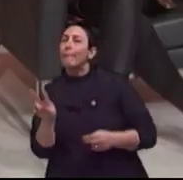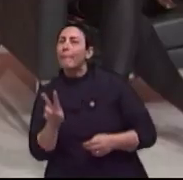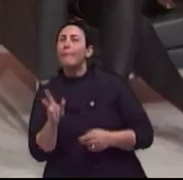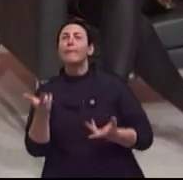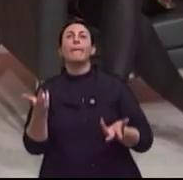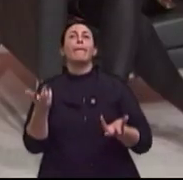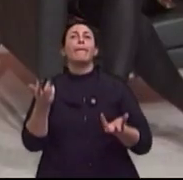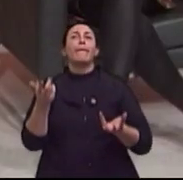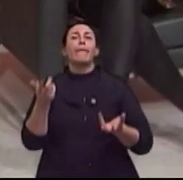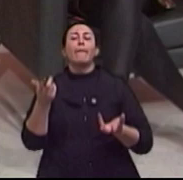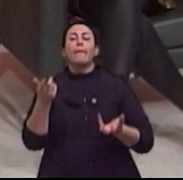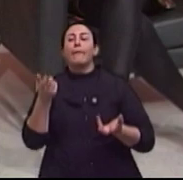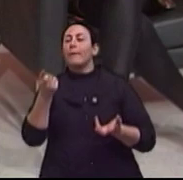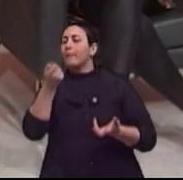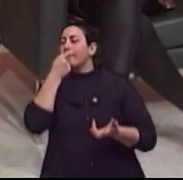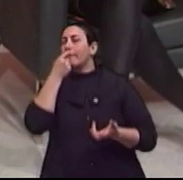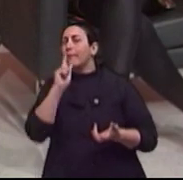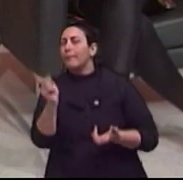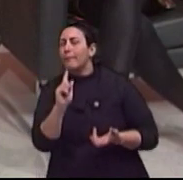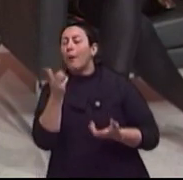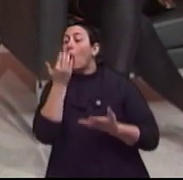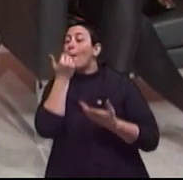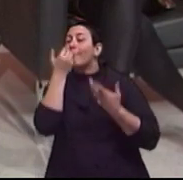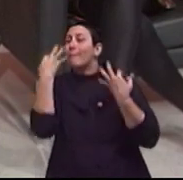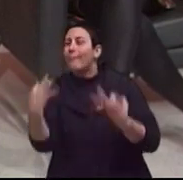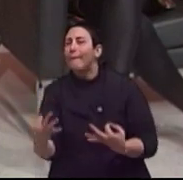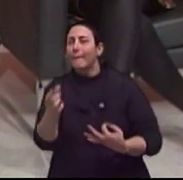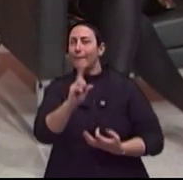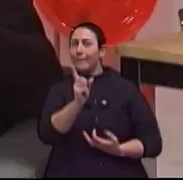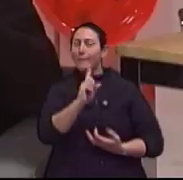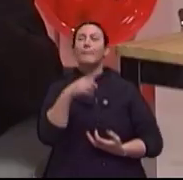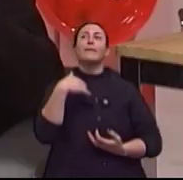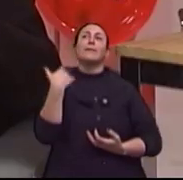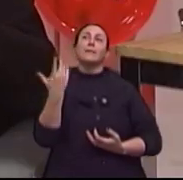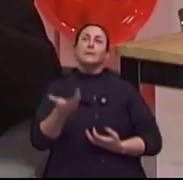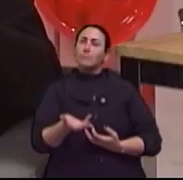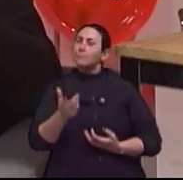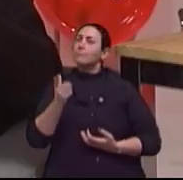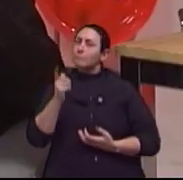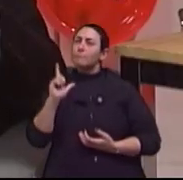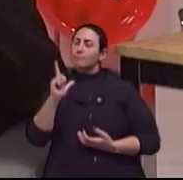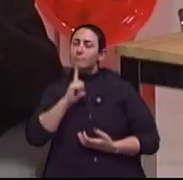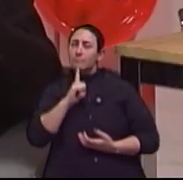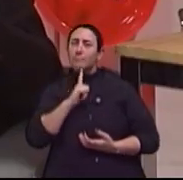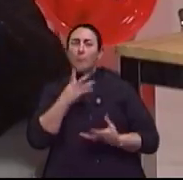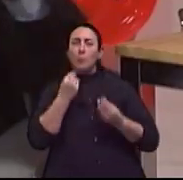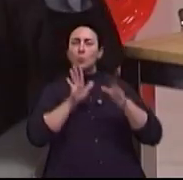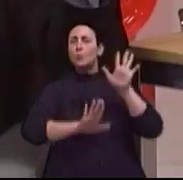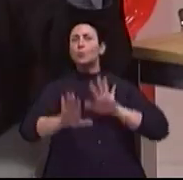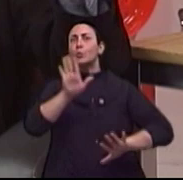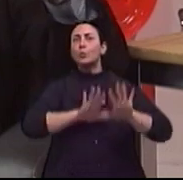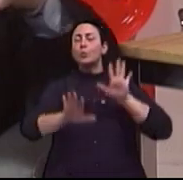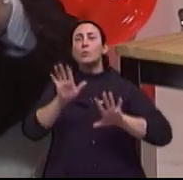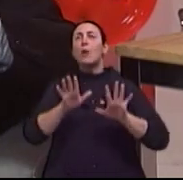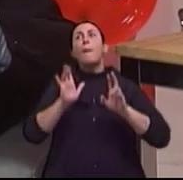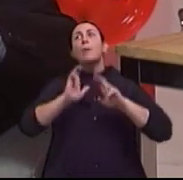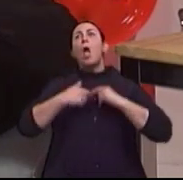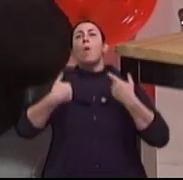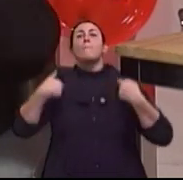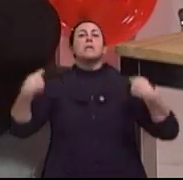na sua alimentação altera os padrões dietético nutricional para em nome de